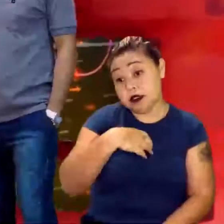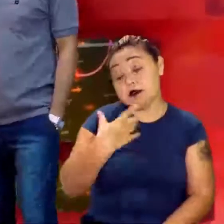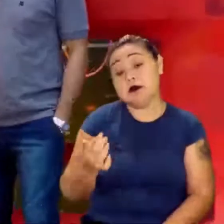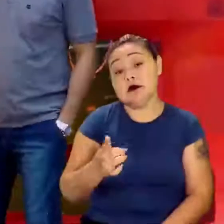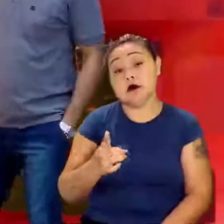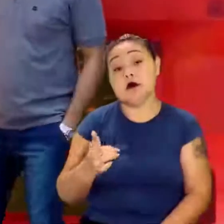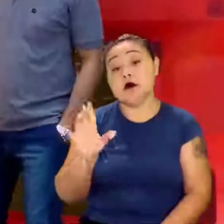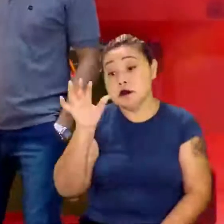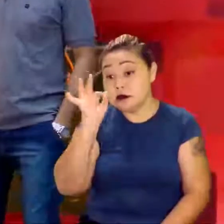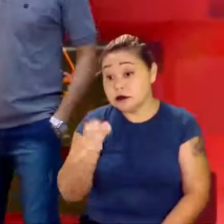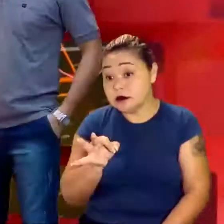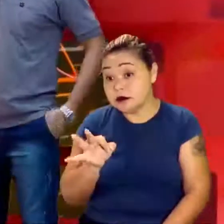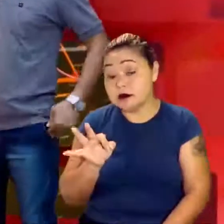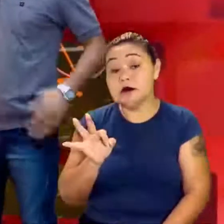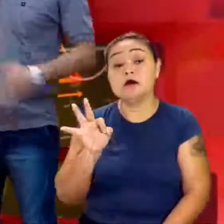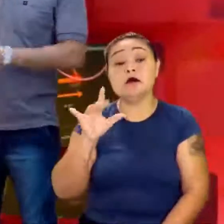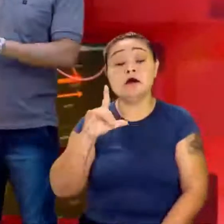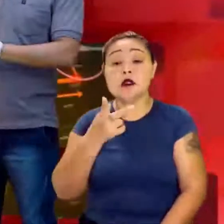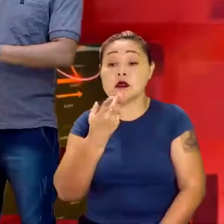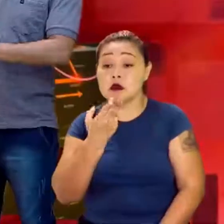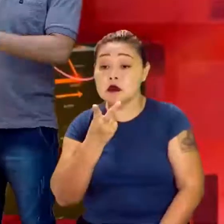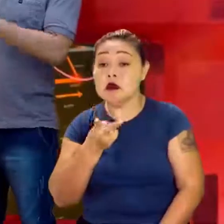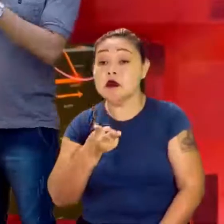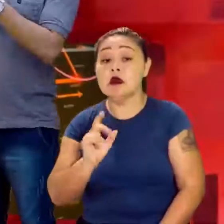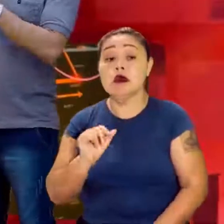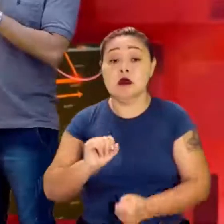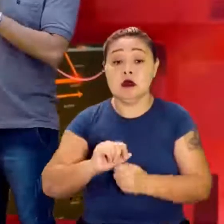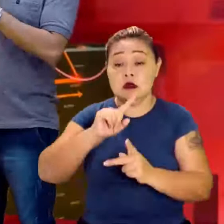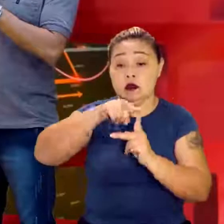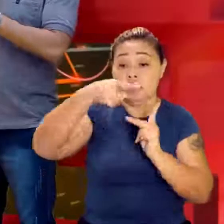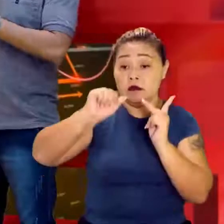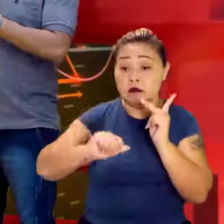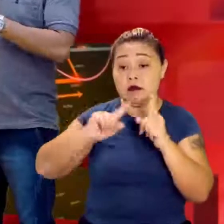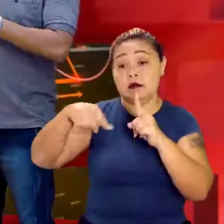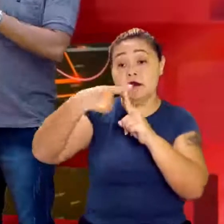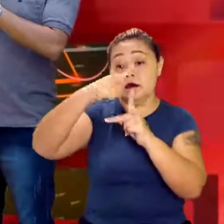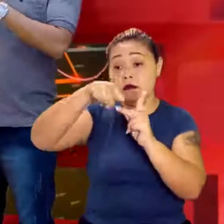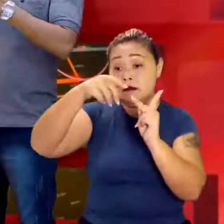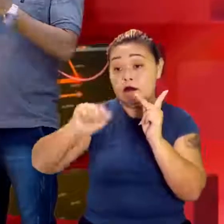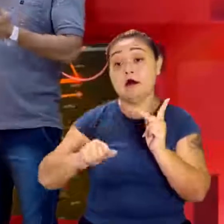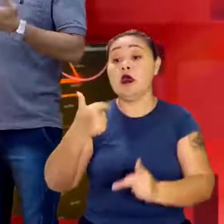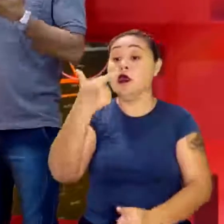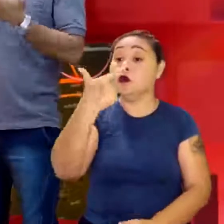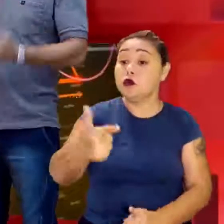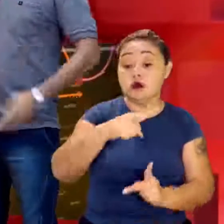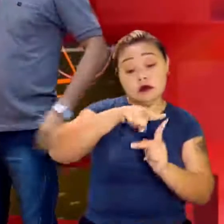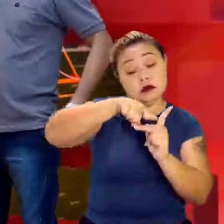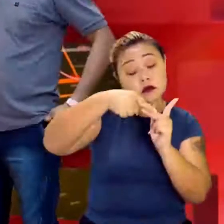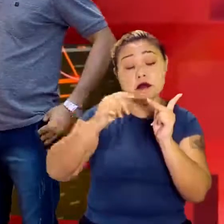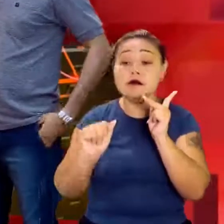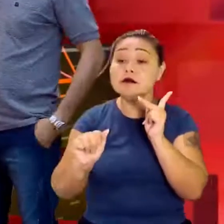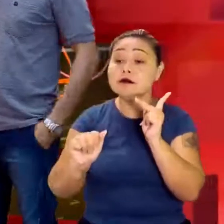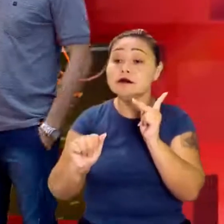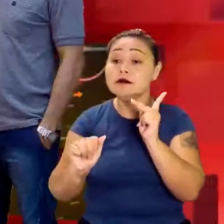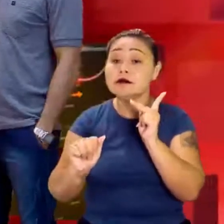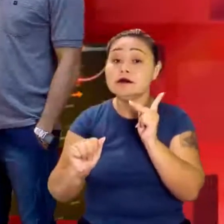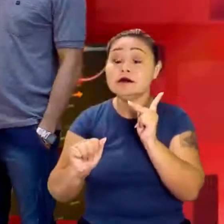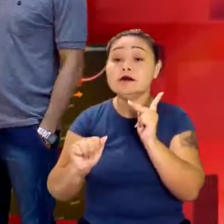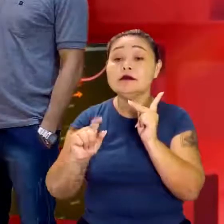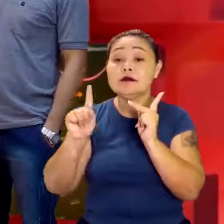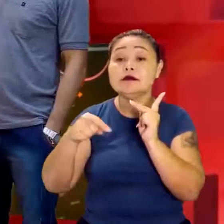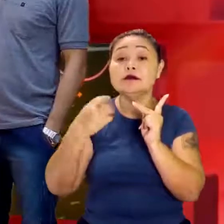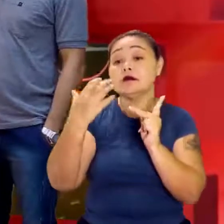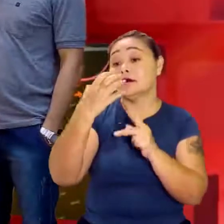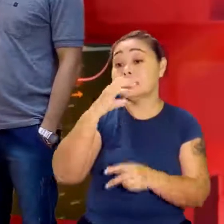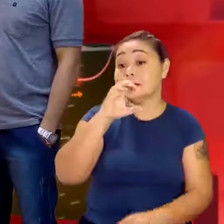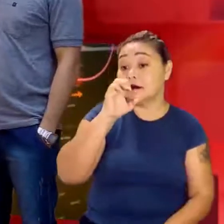maçãs. Certo? Certinho. Então sempre eu falo isso. Raiz de A mais raiz de A, duas raízes de A. Tá? E se eu tiver maçã